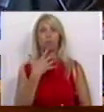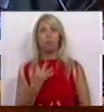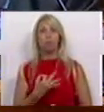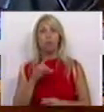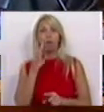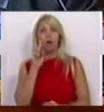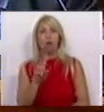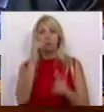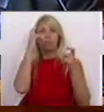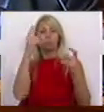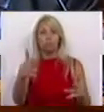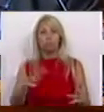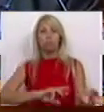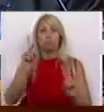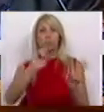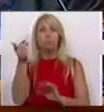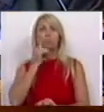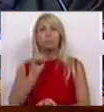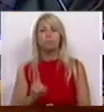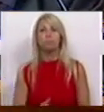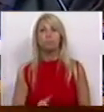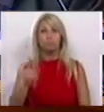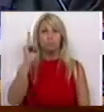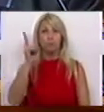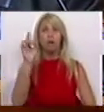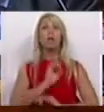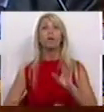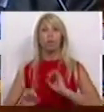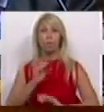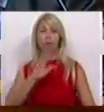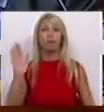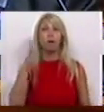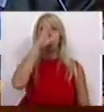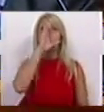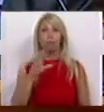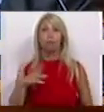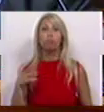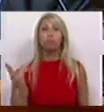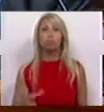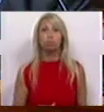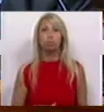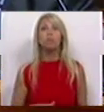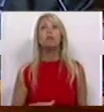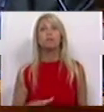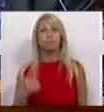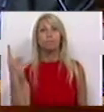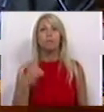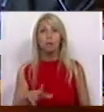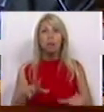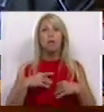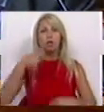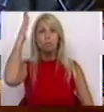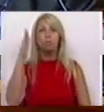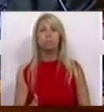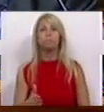com a imigração clandestina. As autoridades europeias, nomeadamente o governo português, têm que assumir com